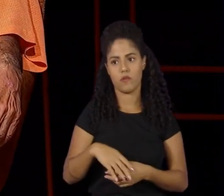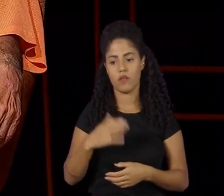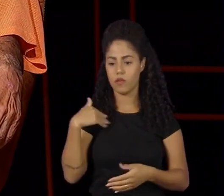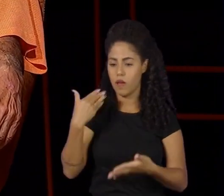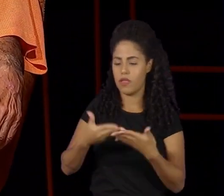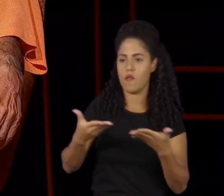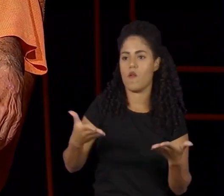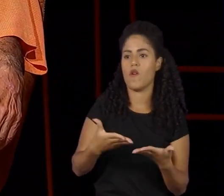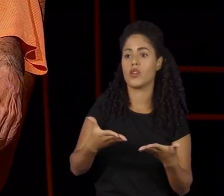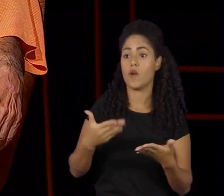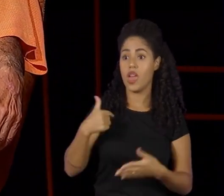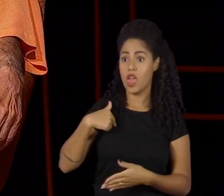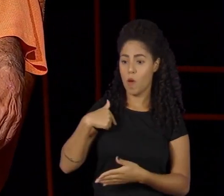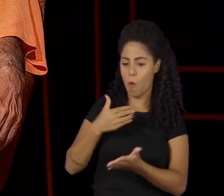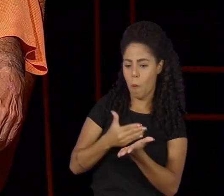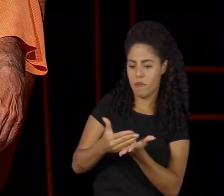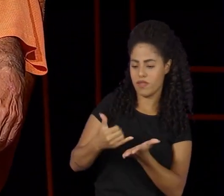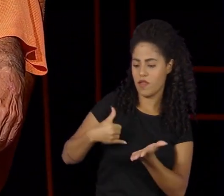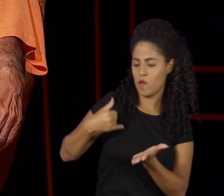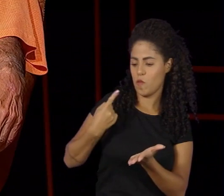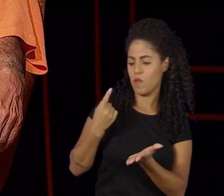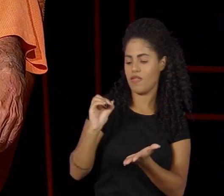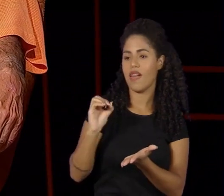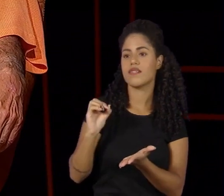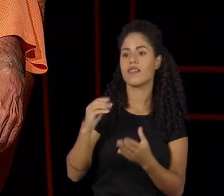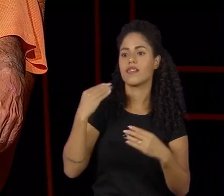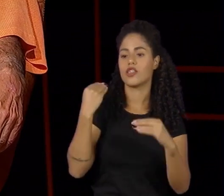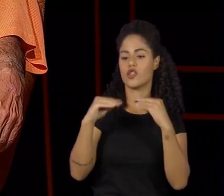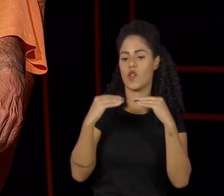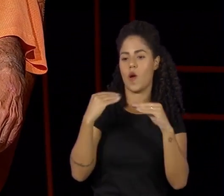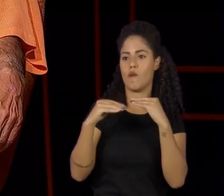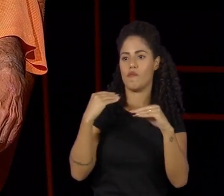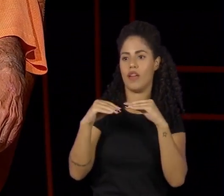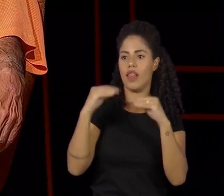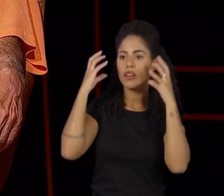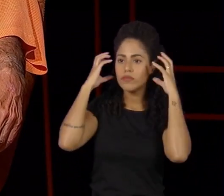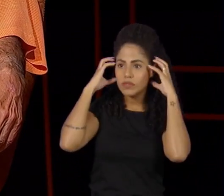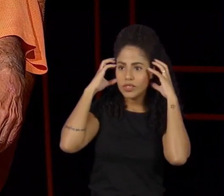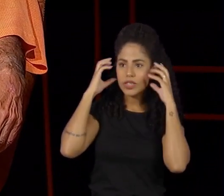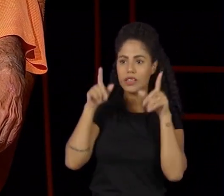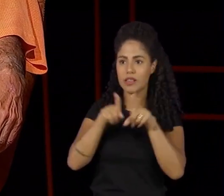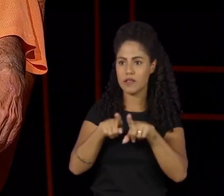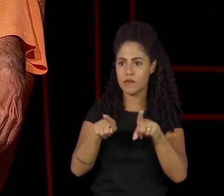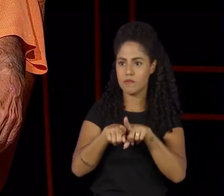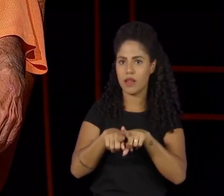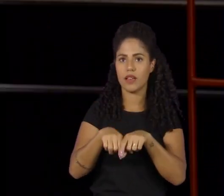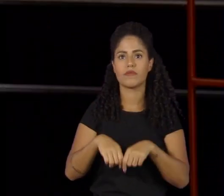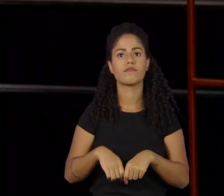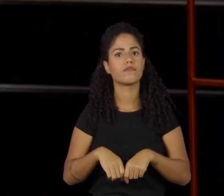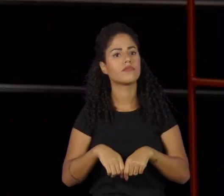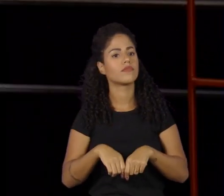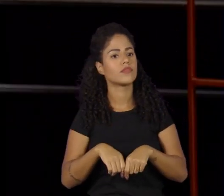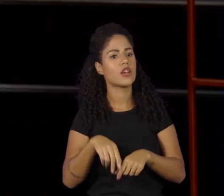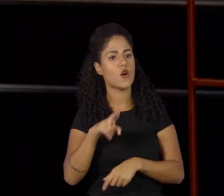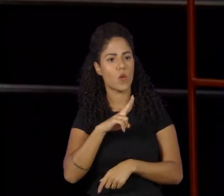eu comecei com 10 anos fazendo radionovela na empresa Jornal do Comércio. Algemas de